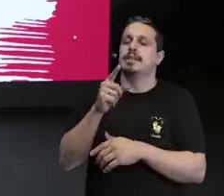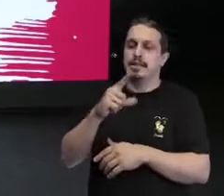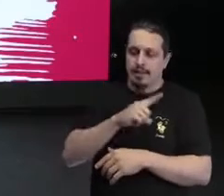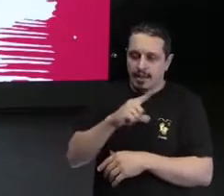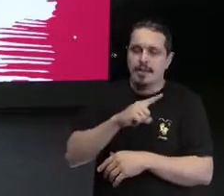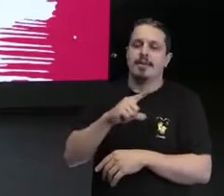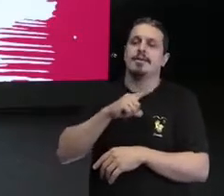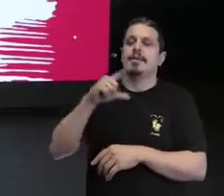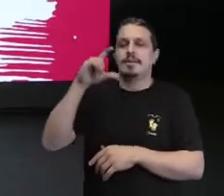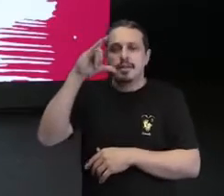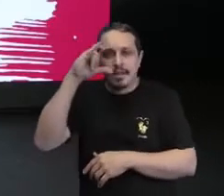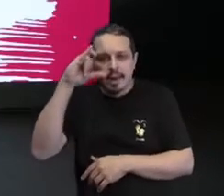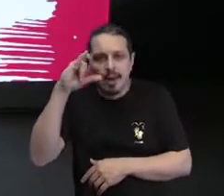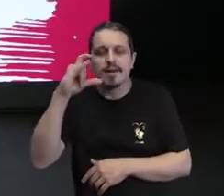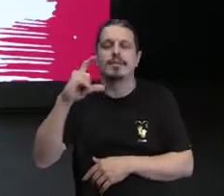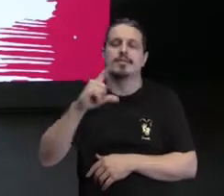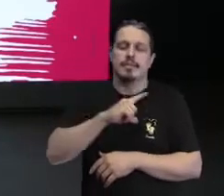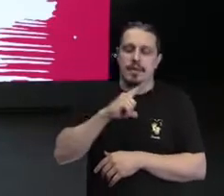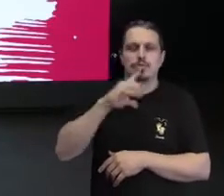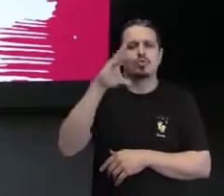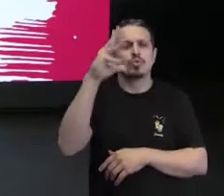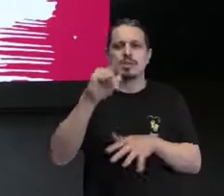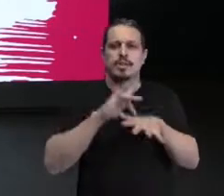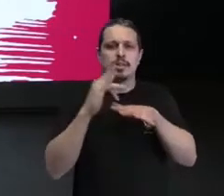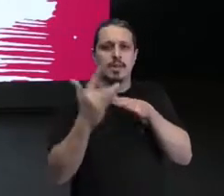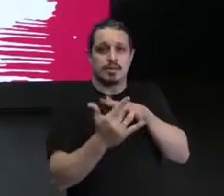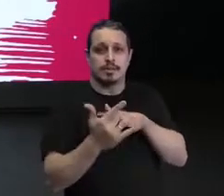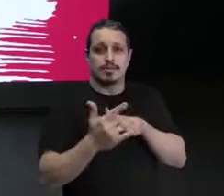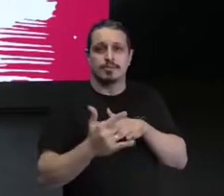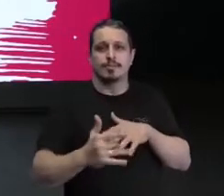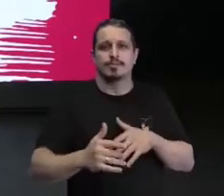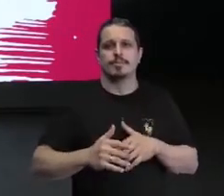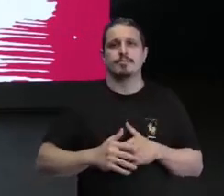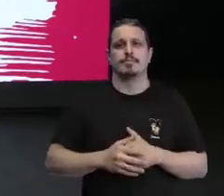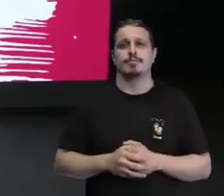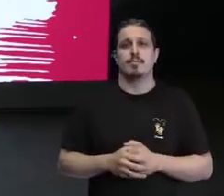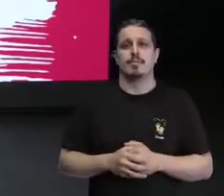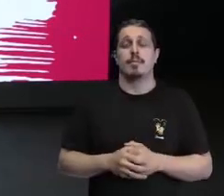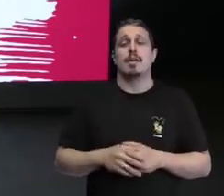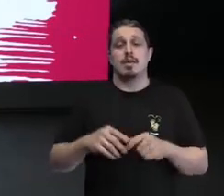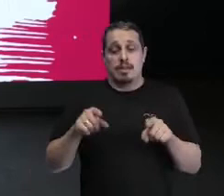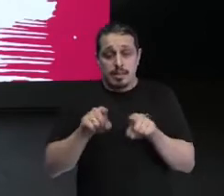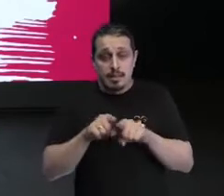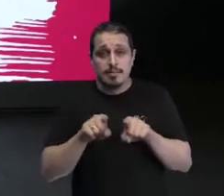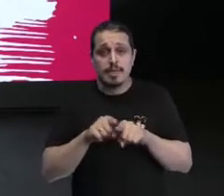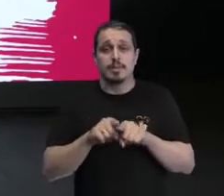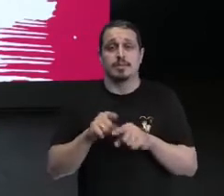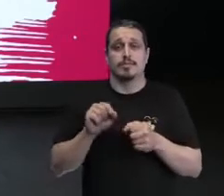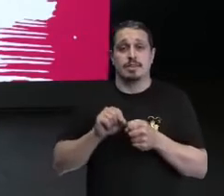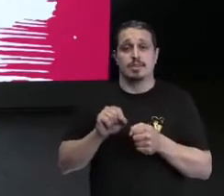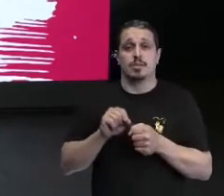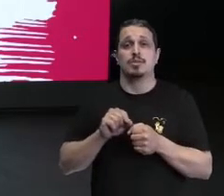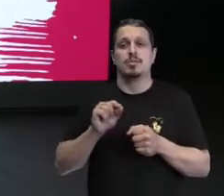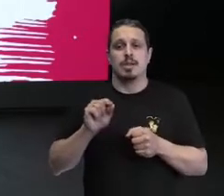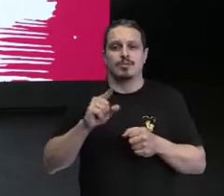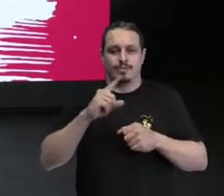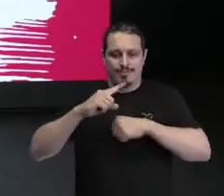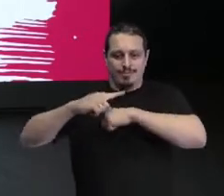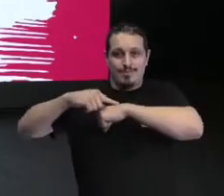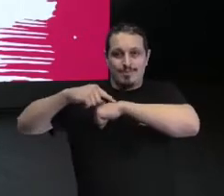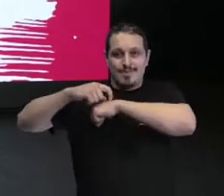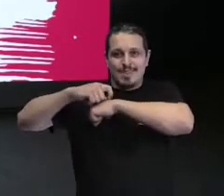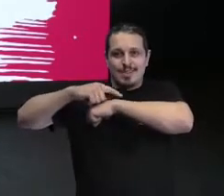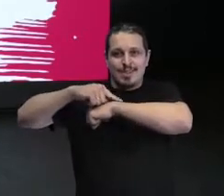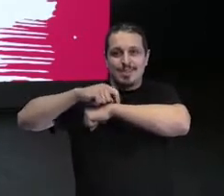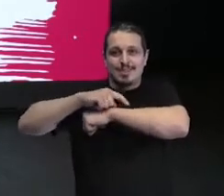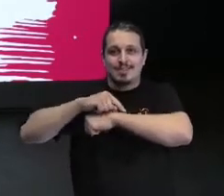tem Instagram, tem Twitter, tem tudo. E as redes do Instituto, se digitar lagarta, já vai aparecer, porque a única coisa que tem lagarta no nome nas